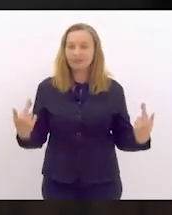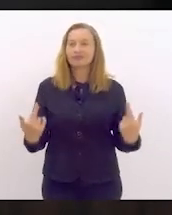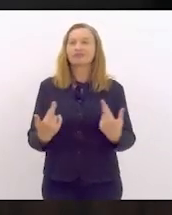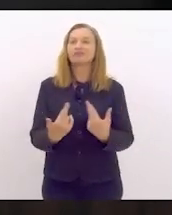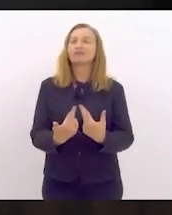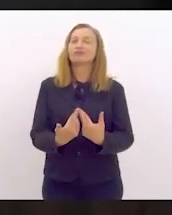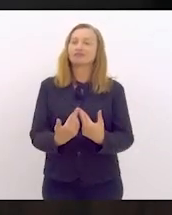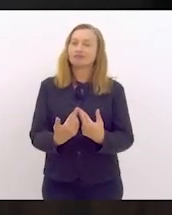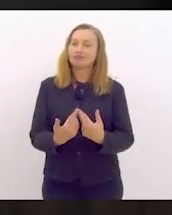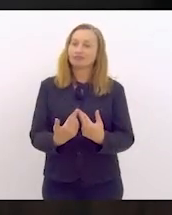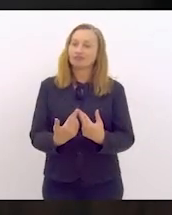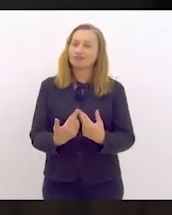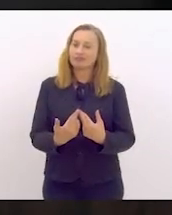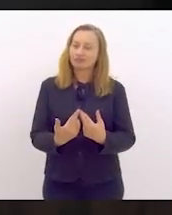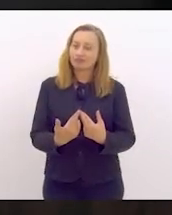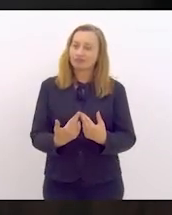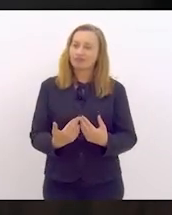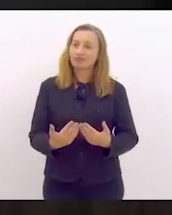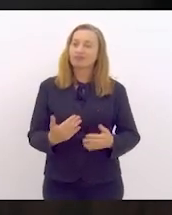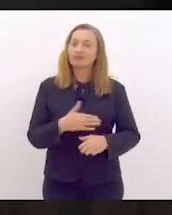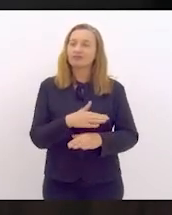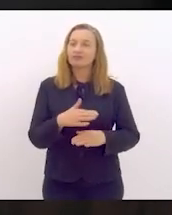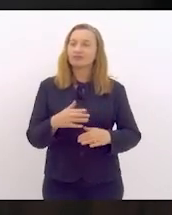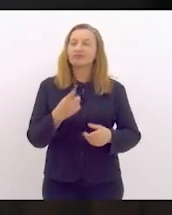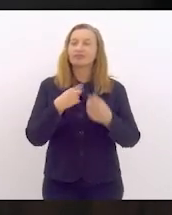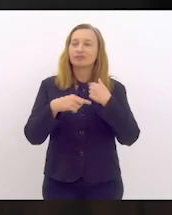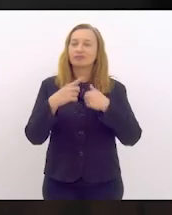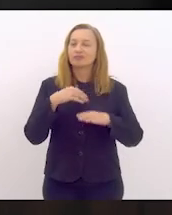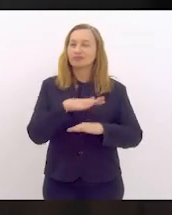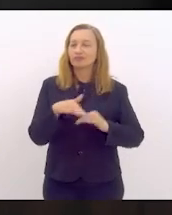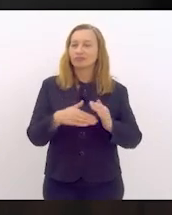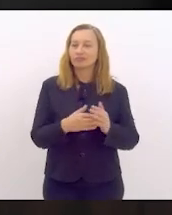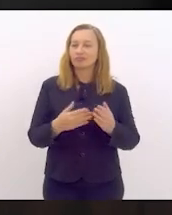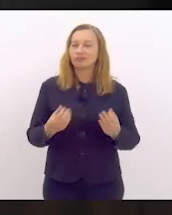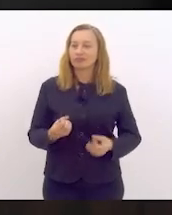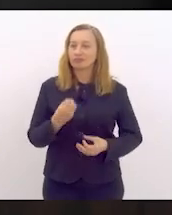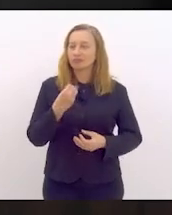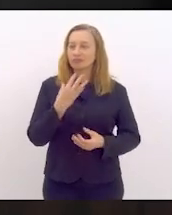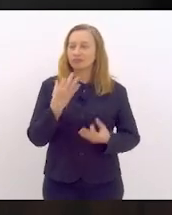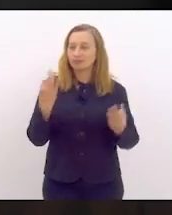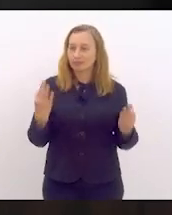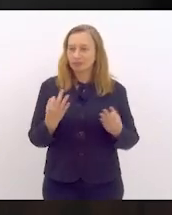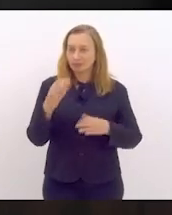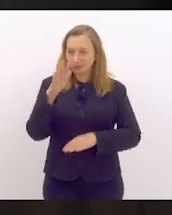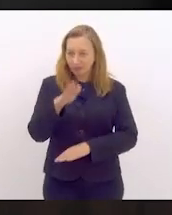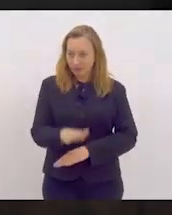a presente sessão, desejando a todos uma ótima tarde.